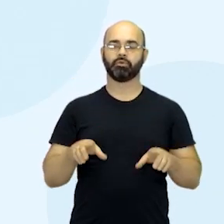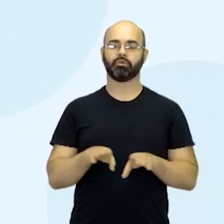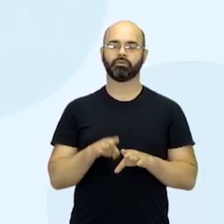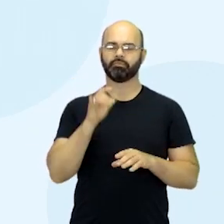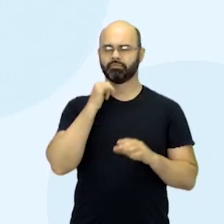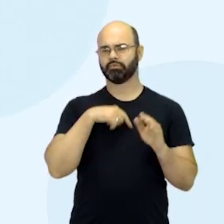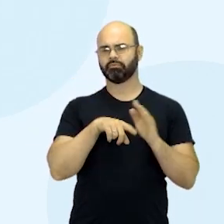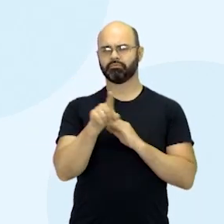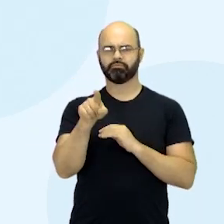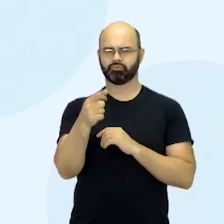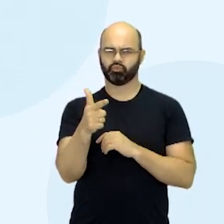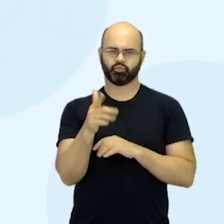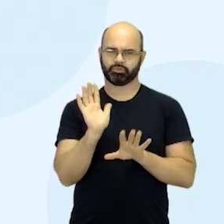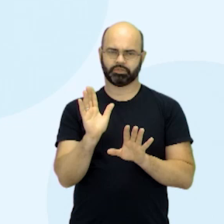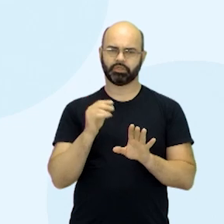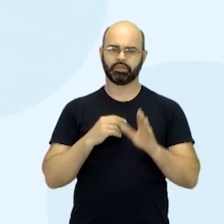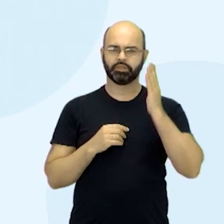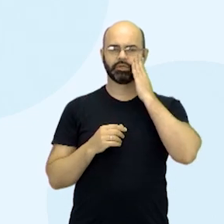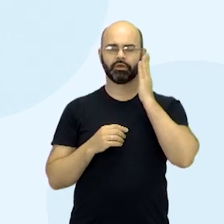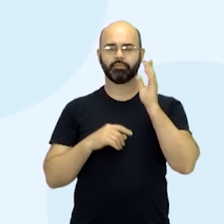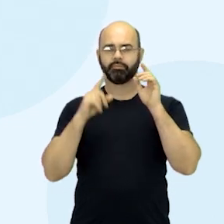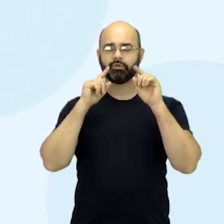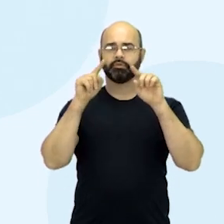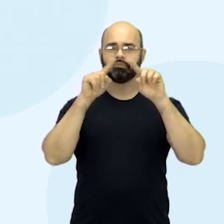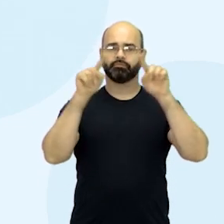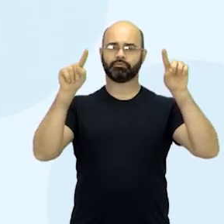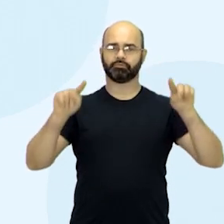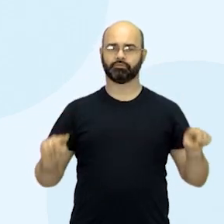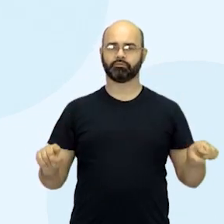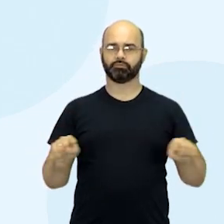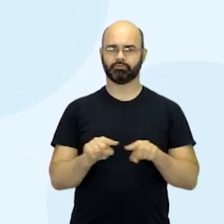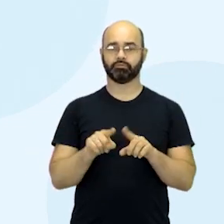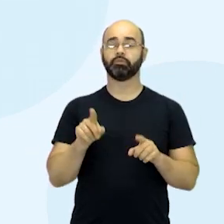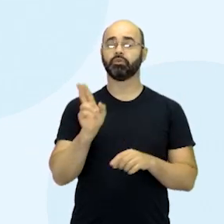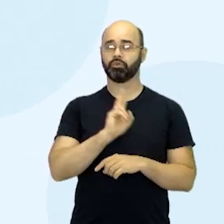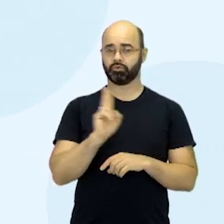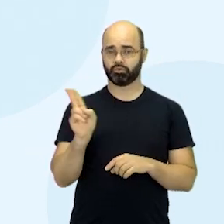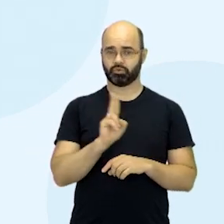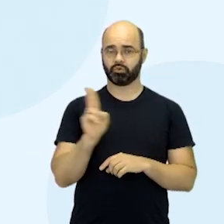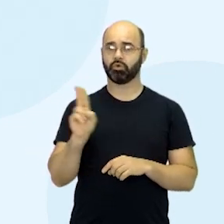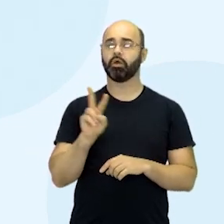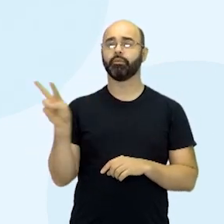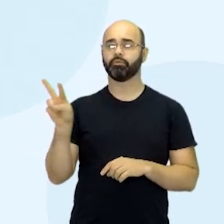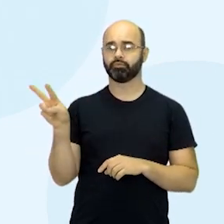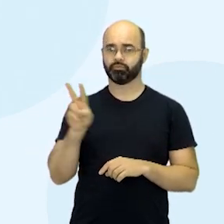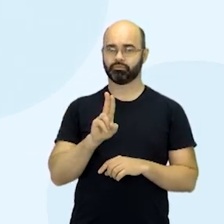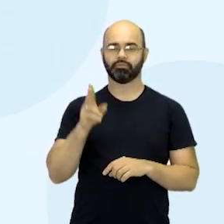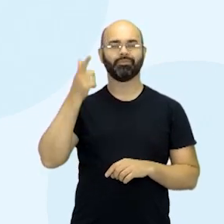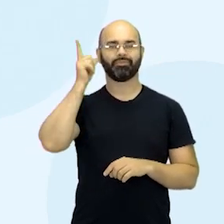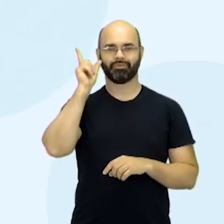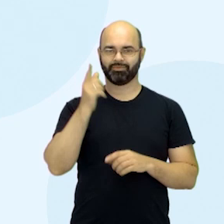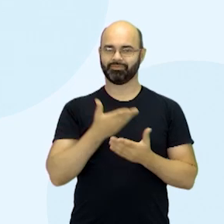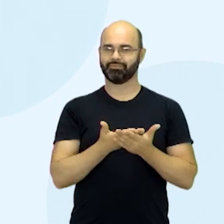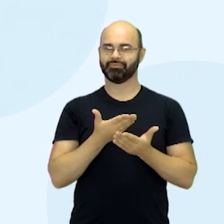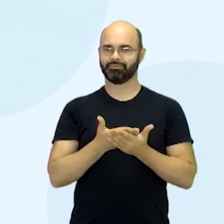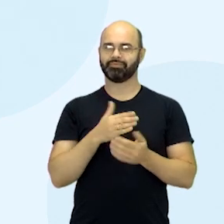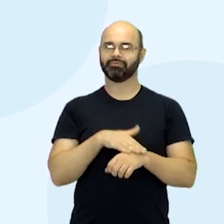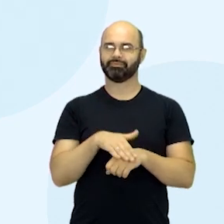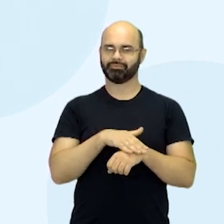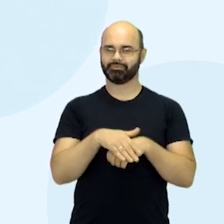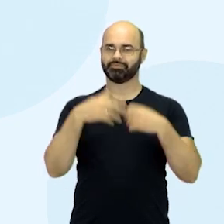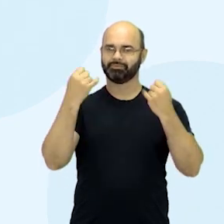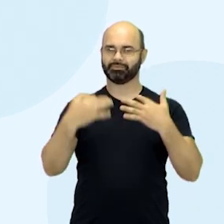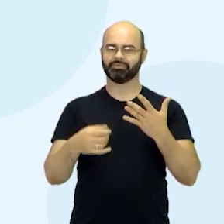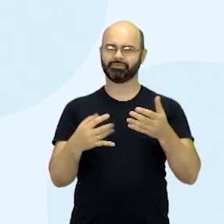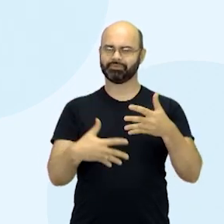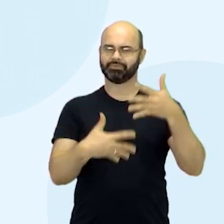aí não, né? Mas, ó, esses dois trapézios têm nome, né? Tem. A Tem gente nome. falou ontem. Será que o pessoal consegue responder pra gente o nome